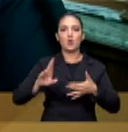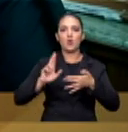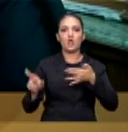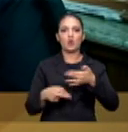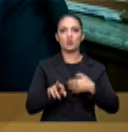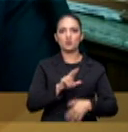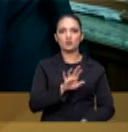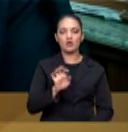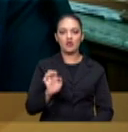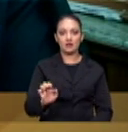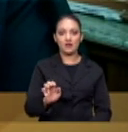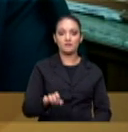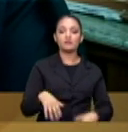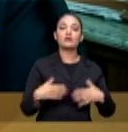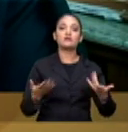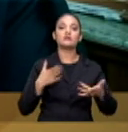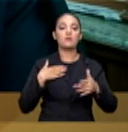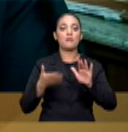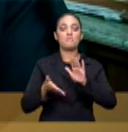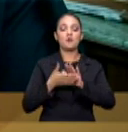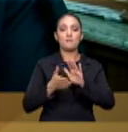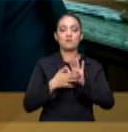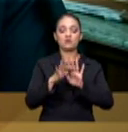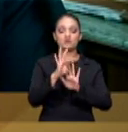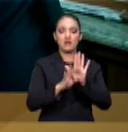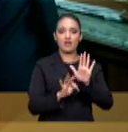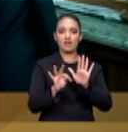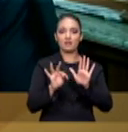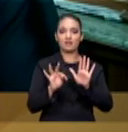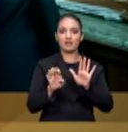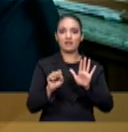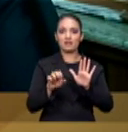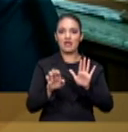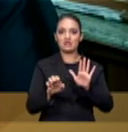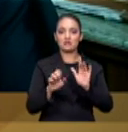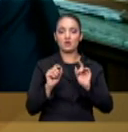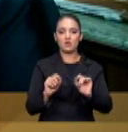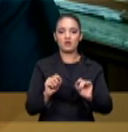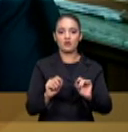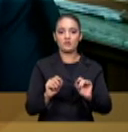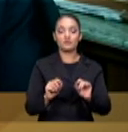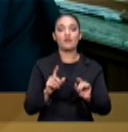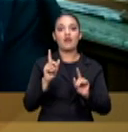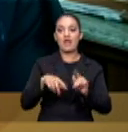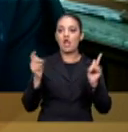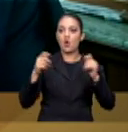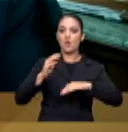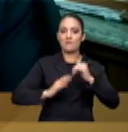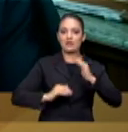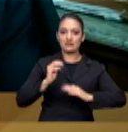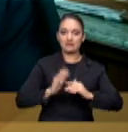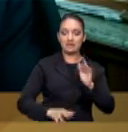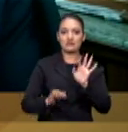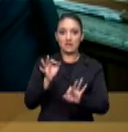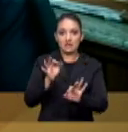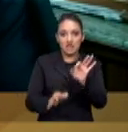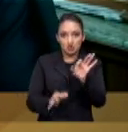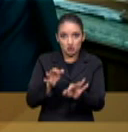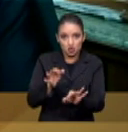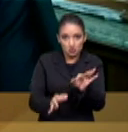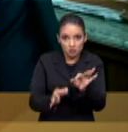extraordinário propondo a seguinte tese: compete à Justiça prolatora da